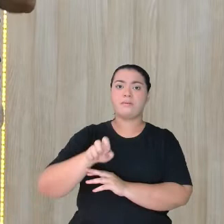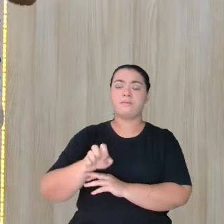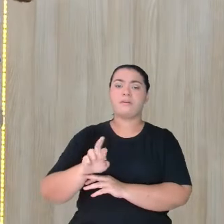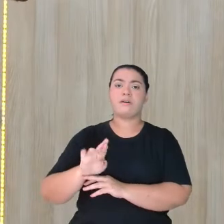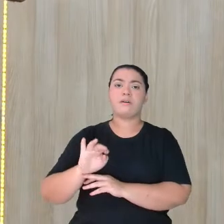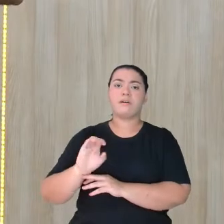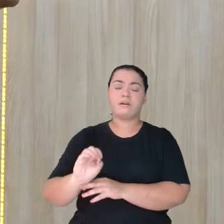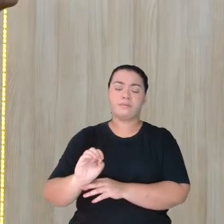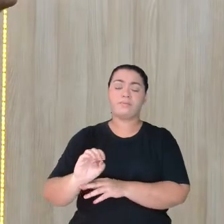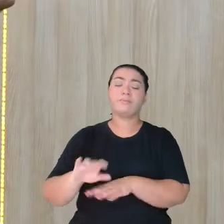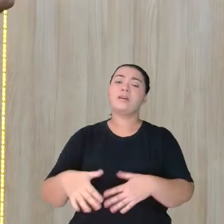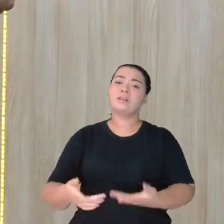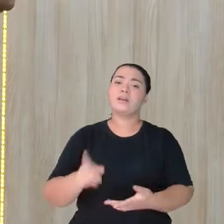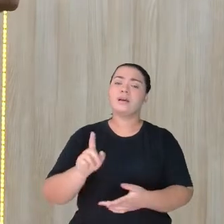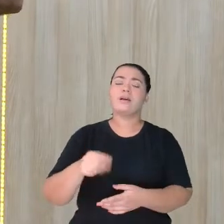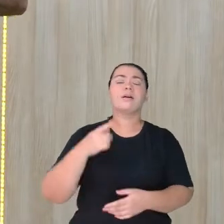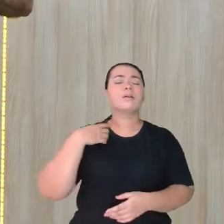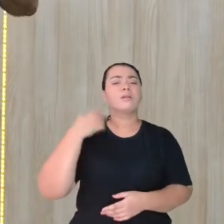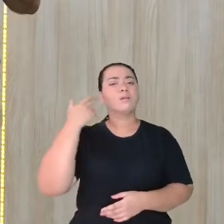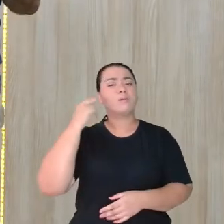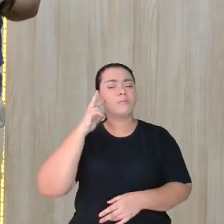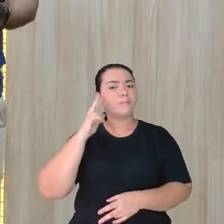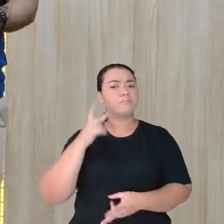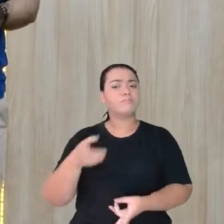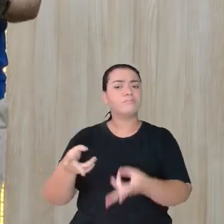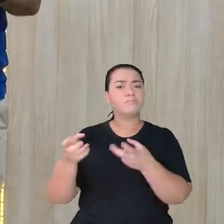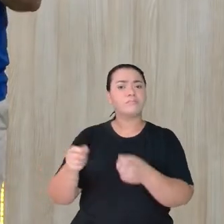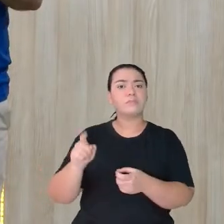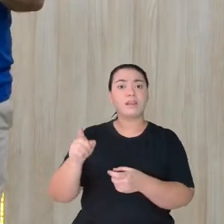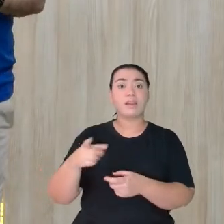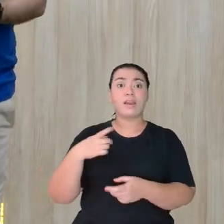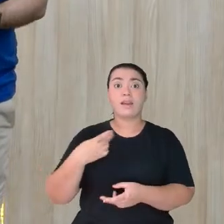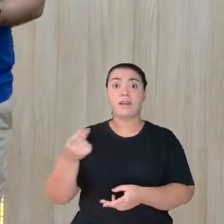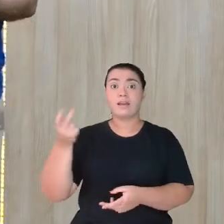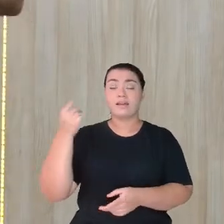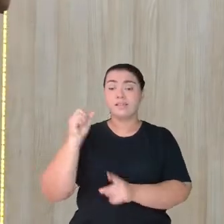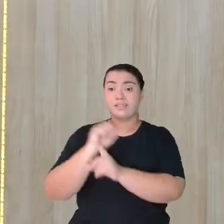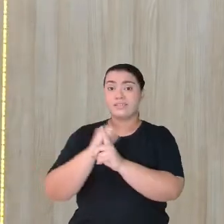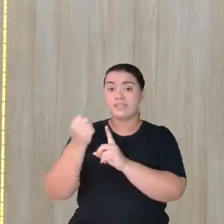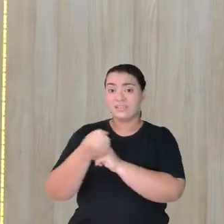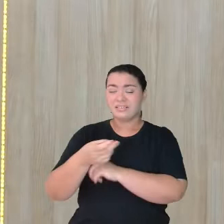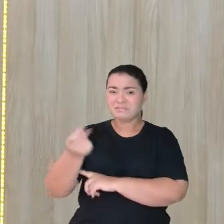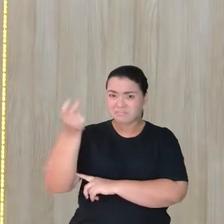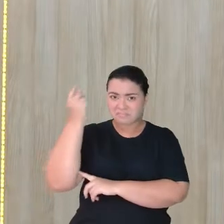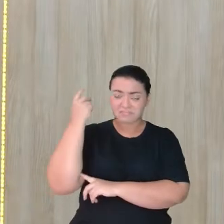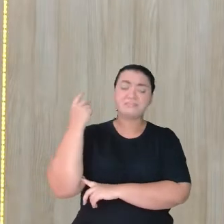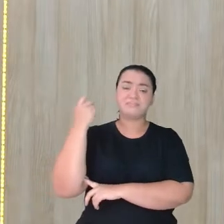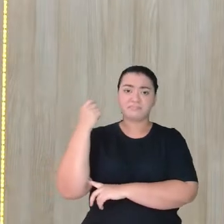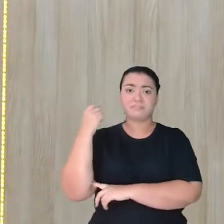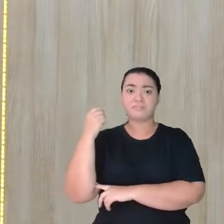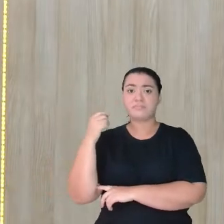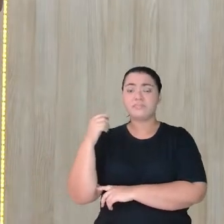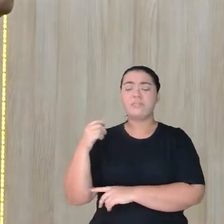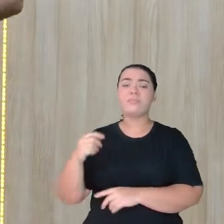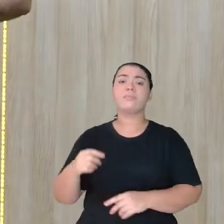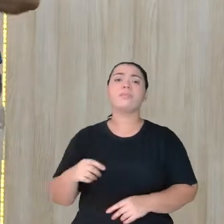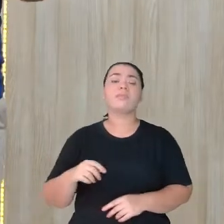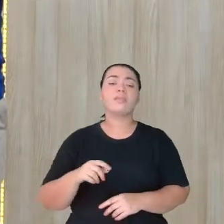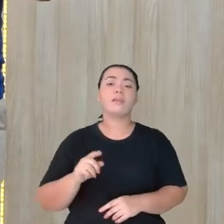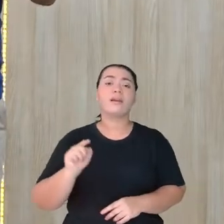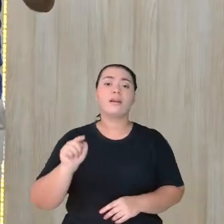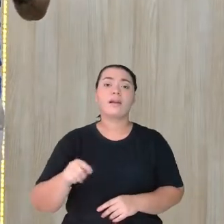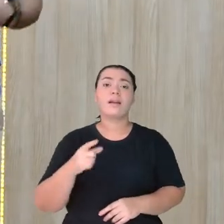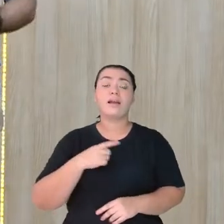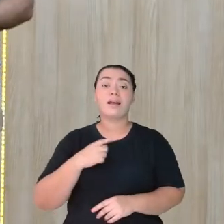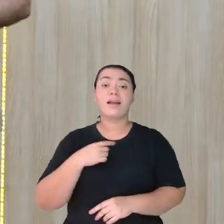comum a gente observar também nessas civilizações da antiguidade, certo? Ou nessas civilizações mais antigas,